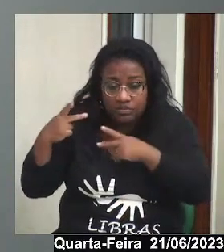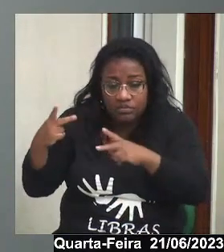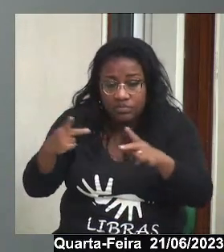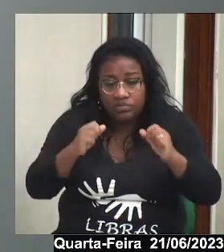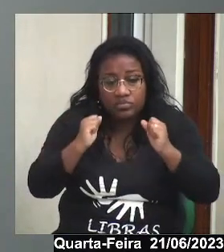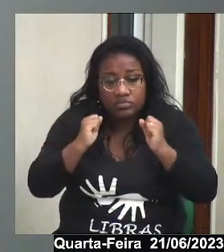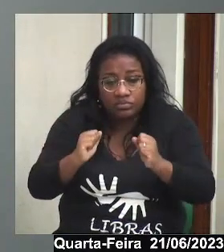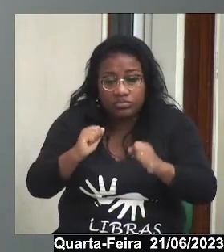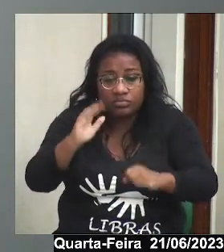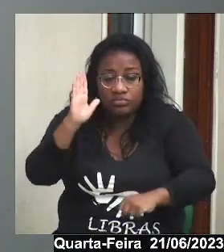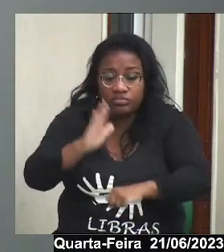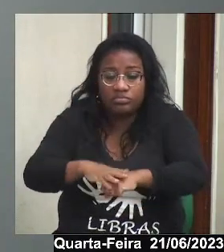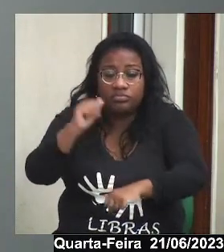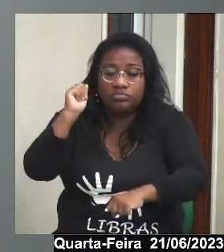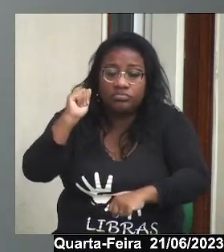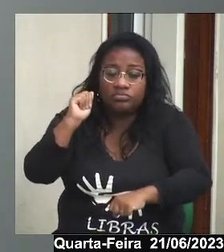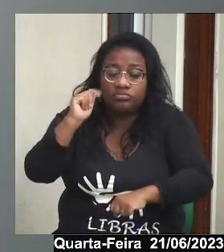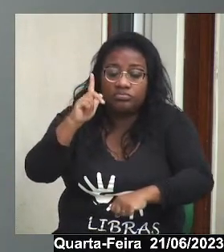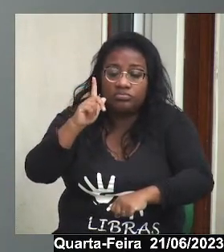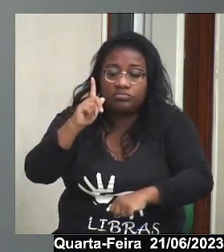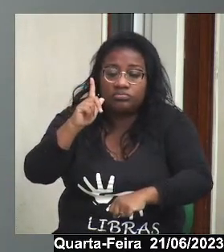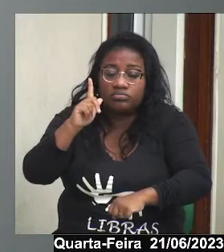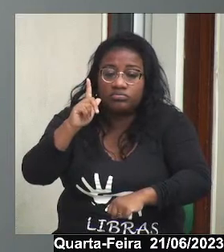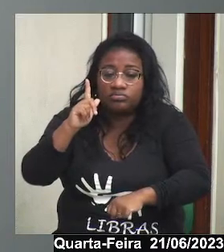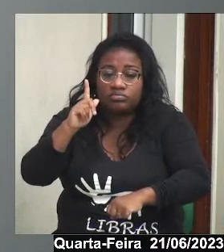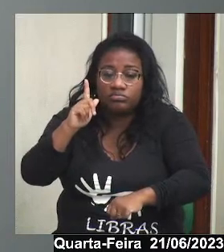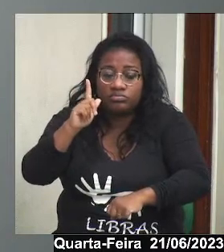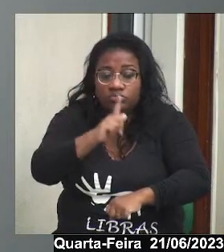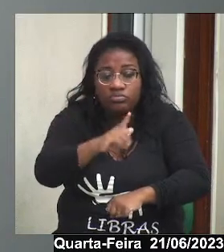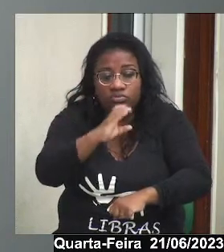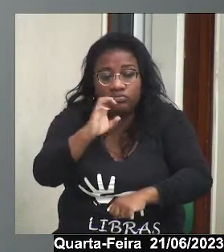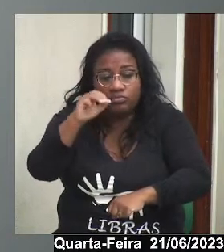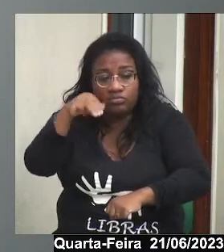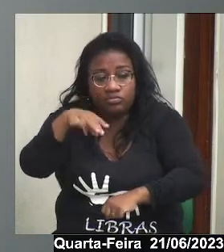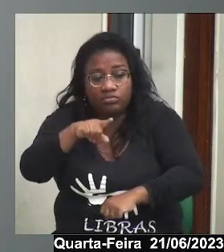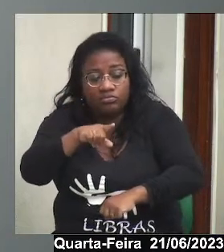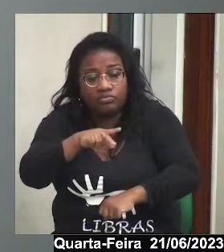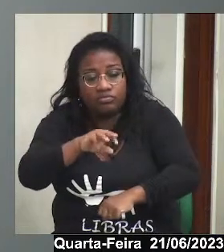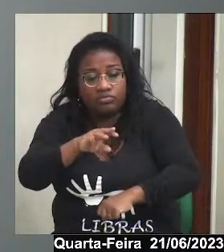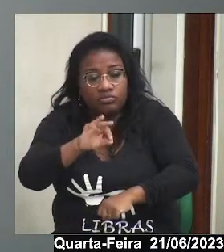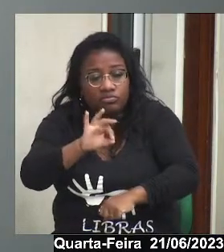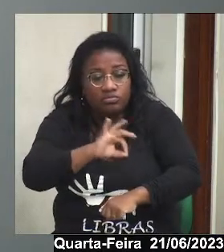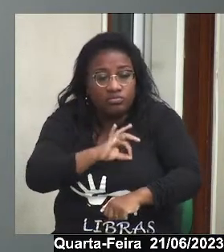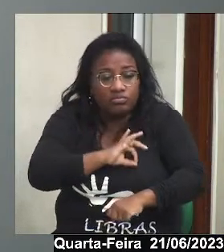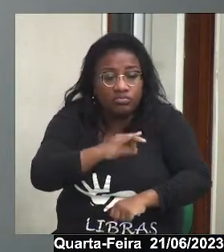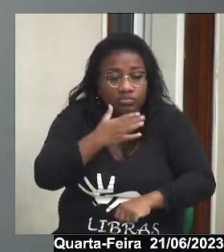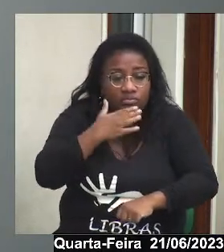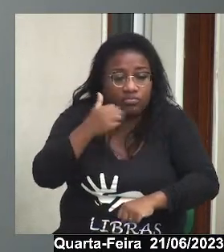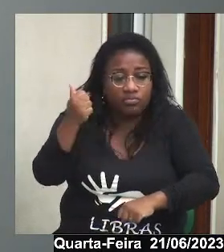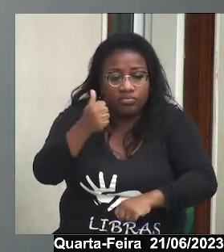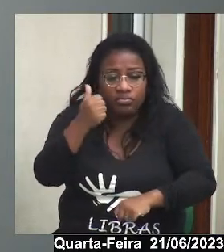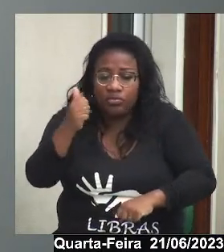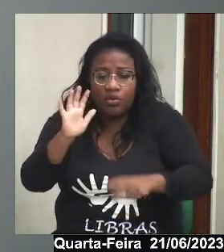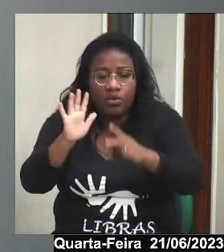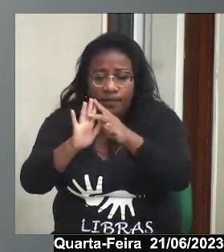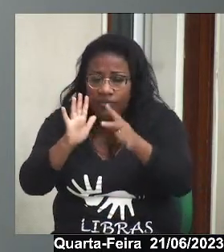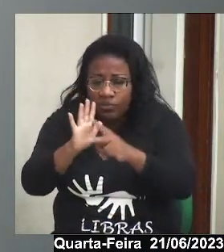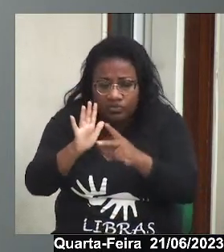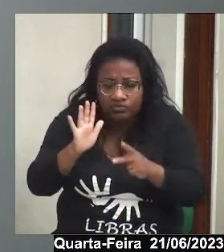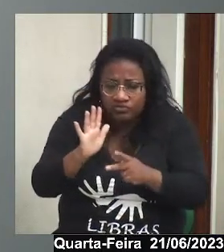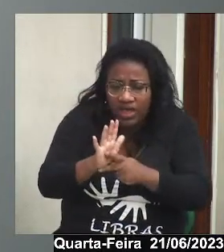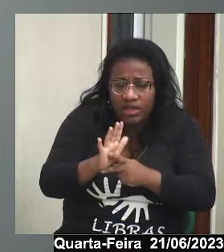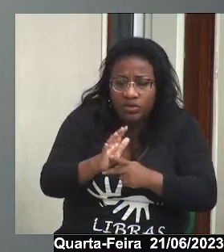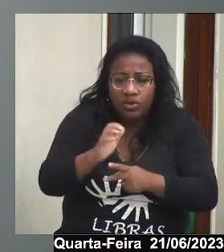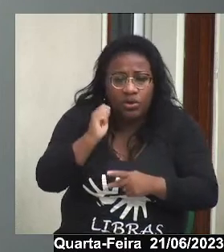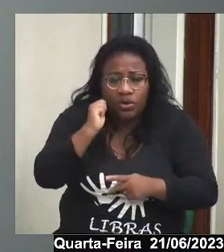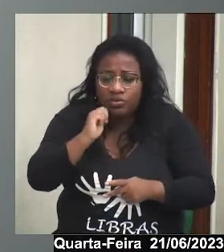espero que nós possamos chamar a guarda para vir aqui debater conosco, e eu espero que os senhores possam aprovar, porque não é um projeto do Abidan, não é um projeto